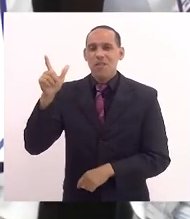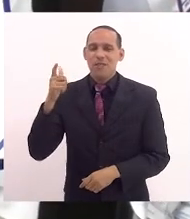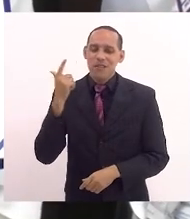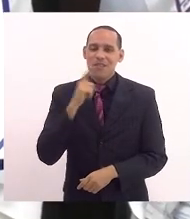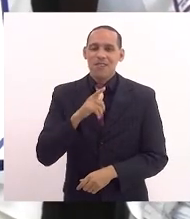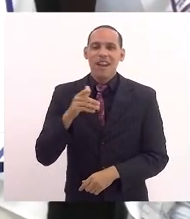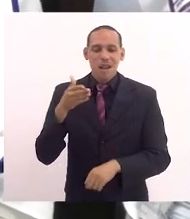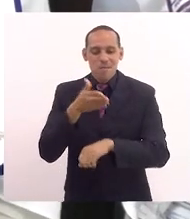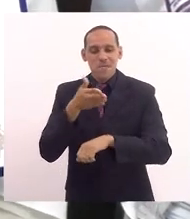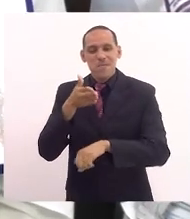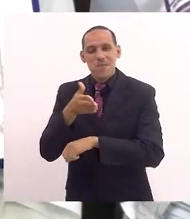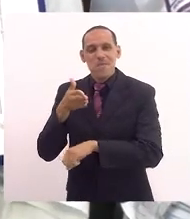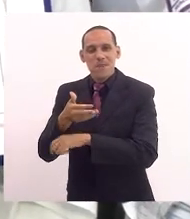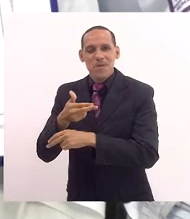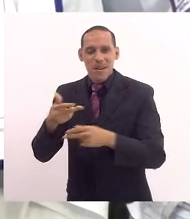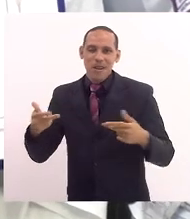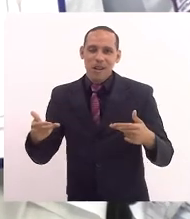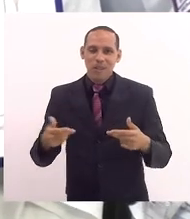a todas